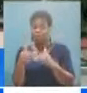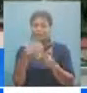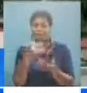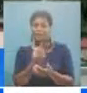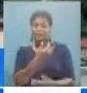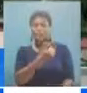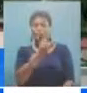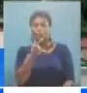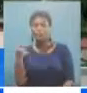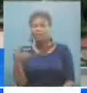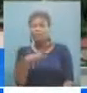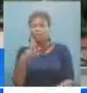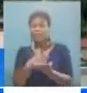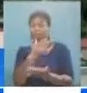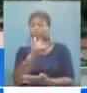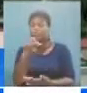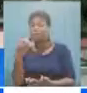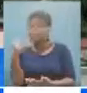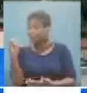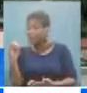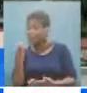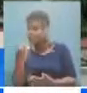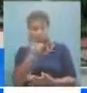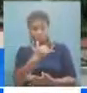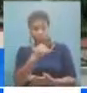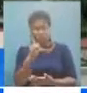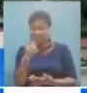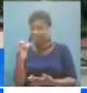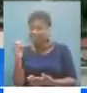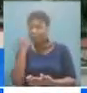ser de 5 milhões de euros até 2020 e não 2030, como disse inicialmente.